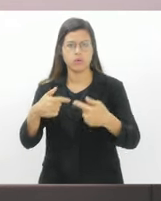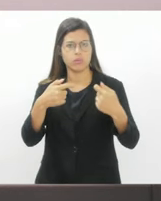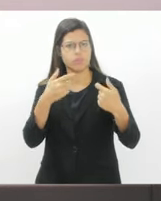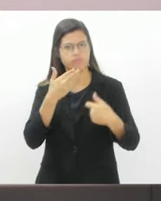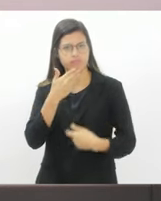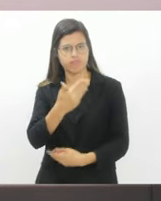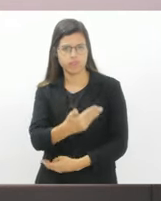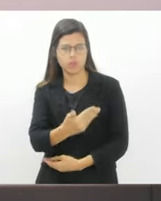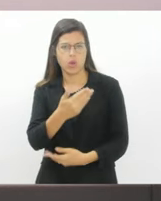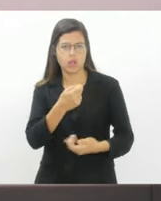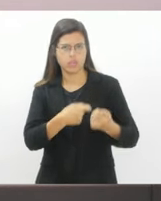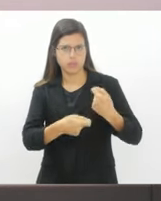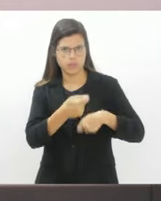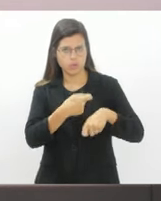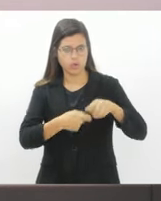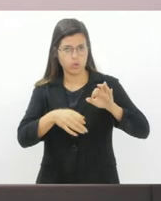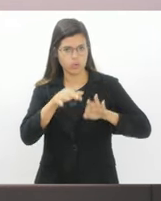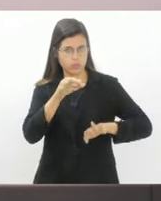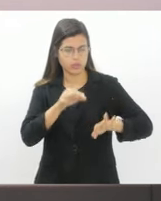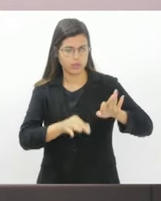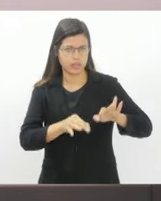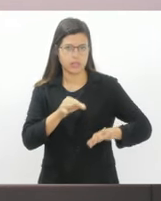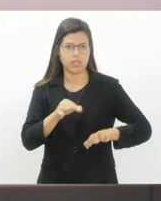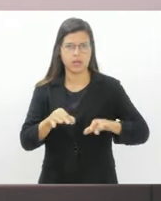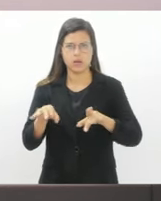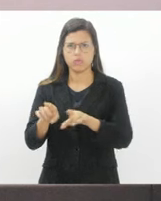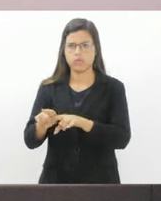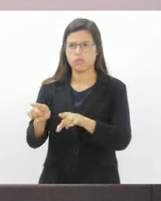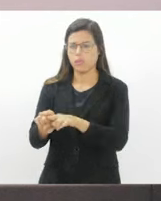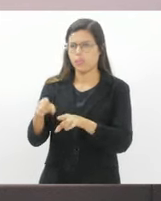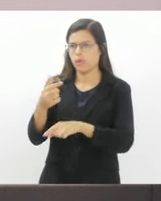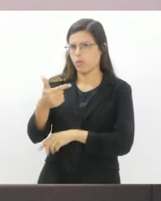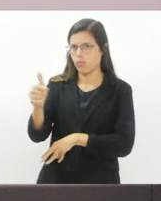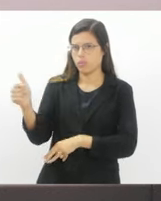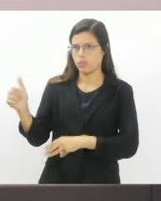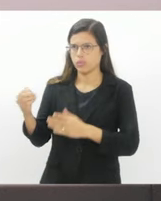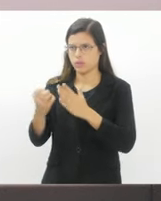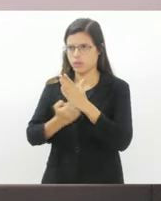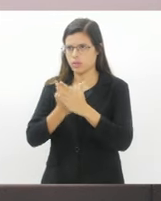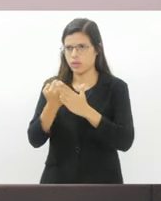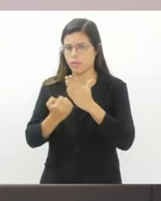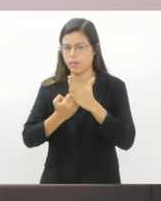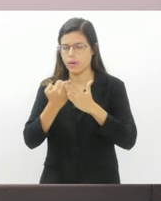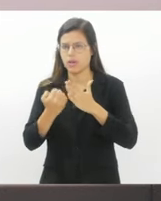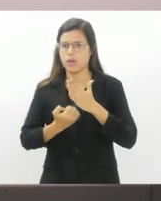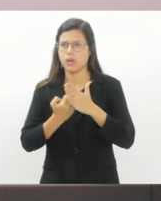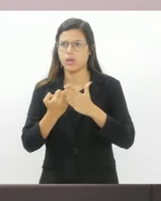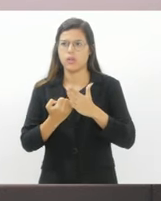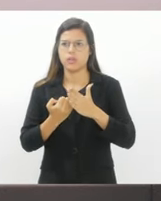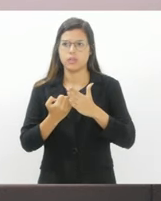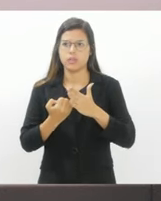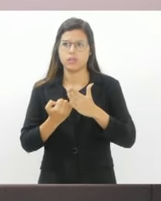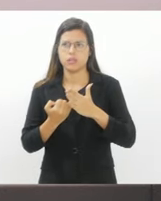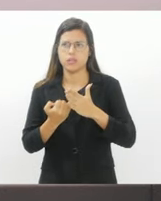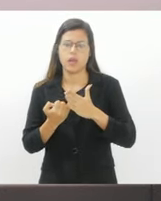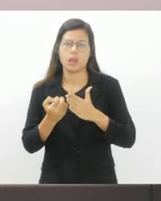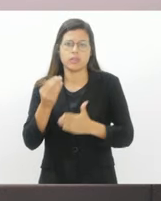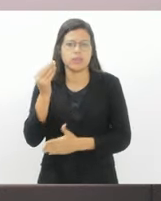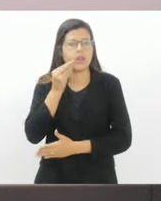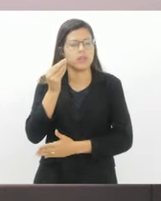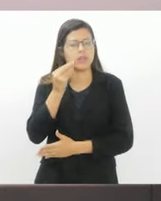solicitações do administrador judicial e das empresas nomeadas pelo juízo da